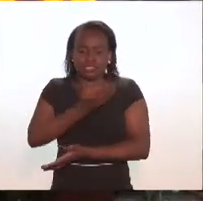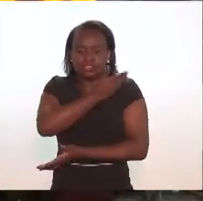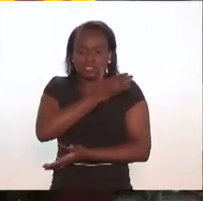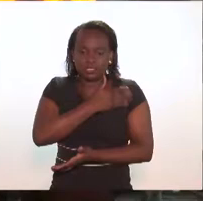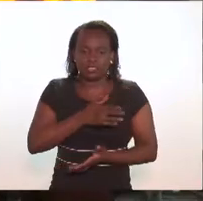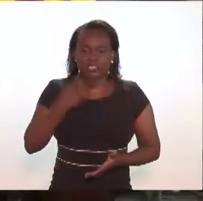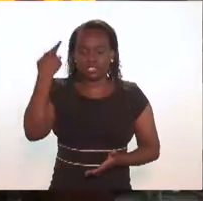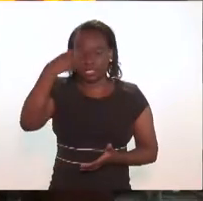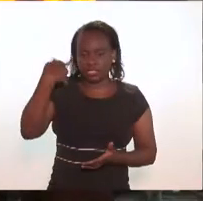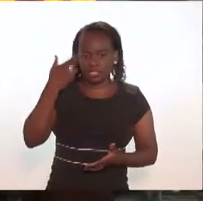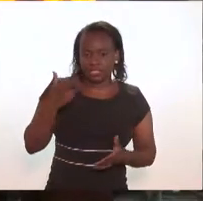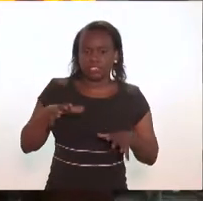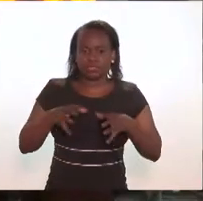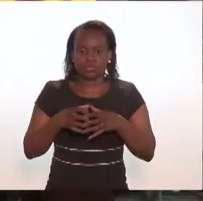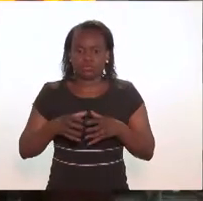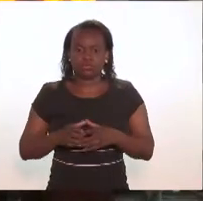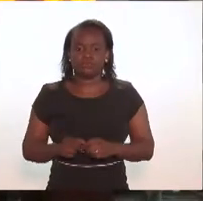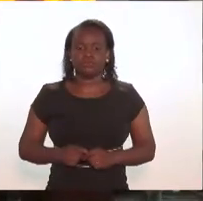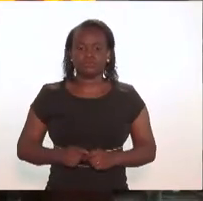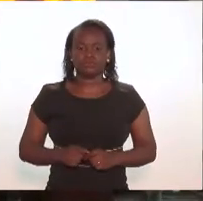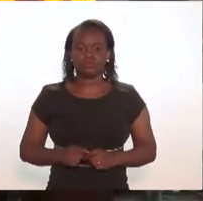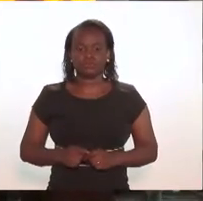Cor, Etnia e Procedência Nacional.